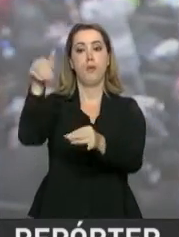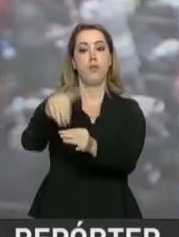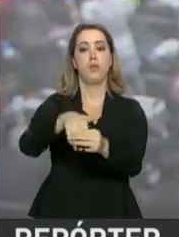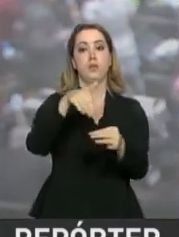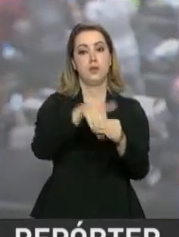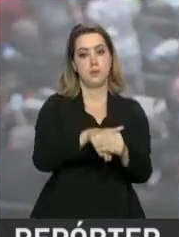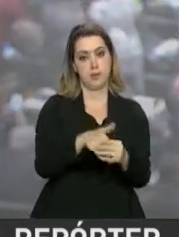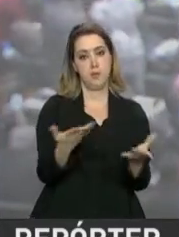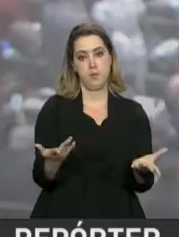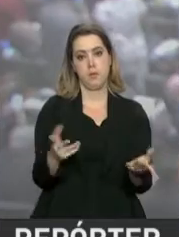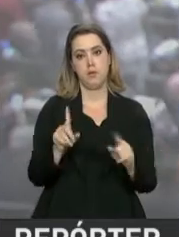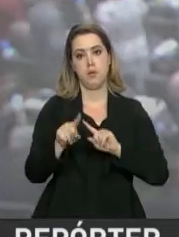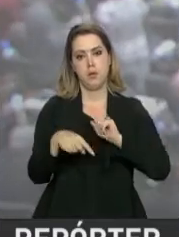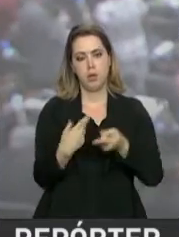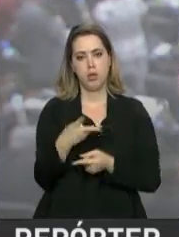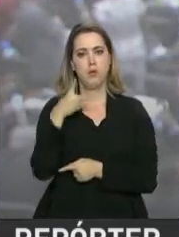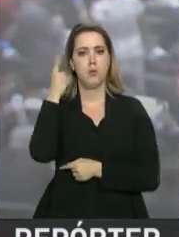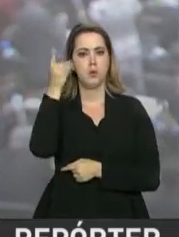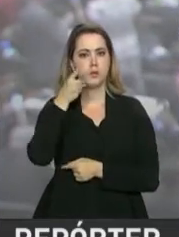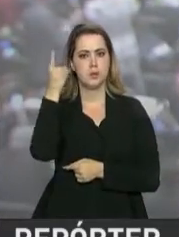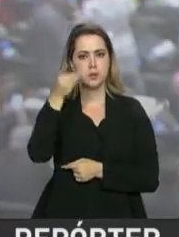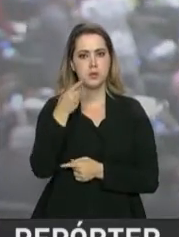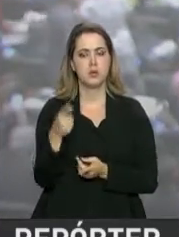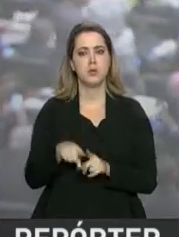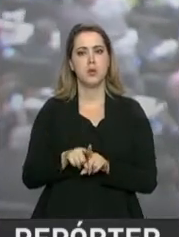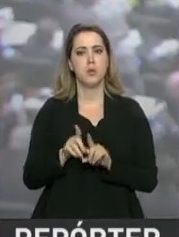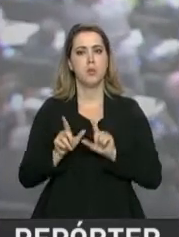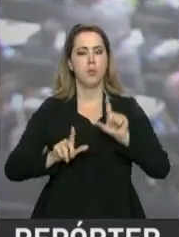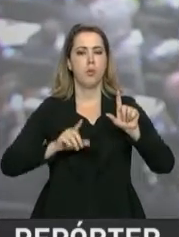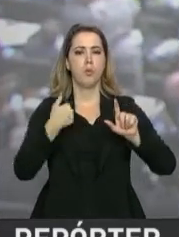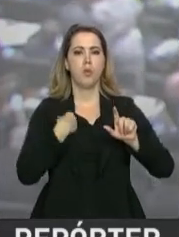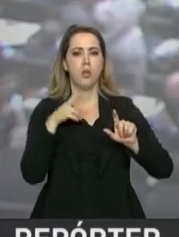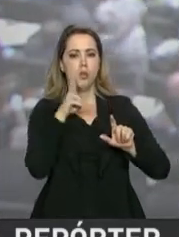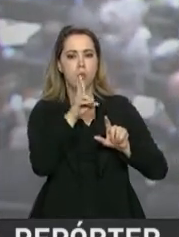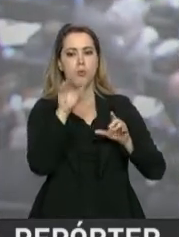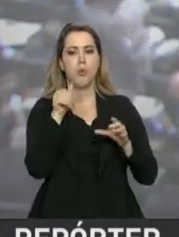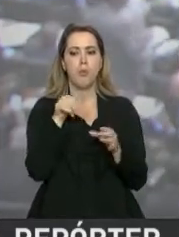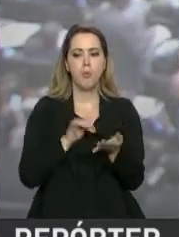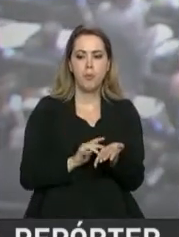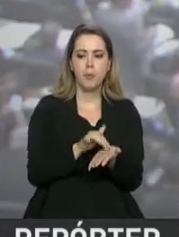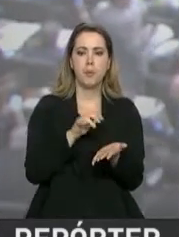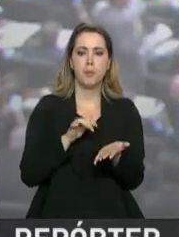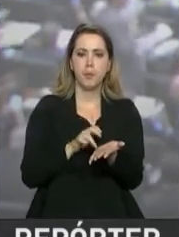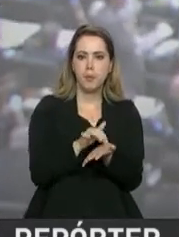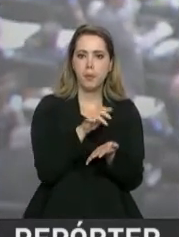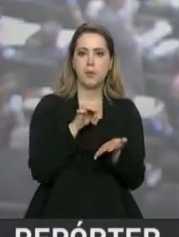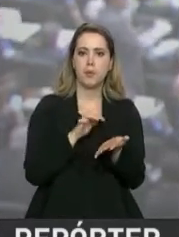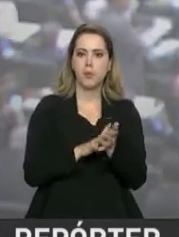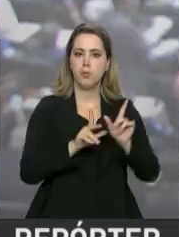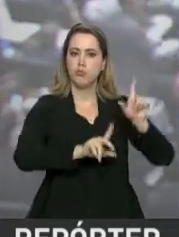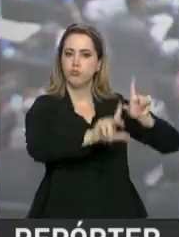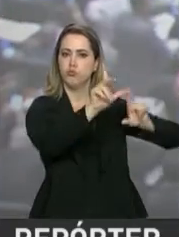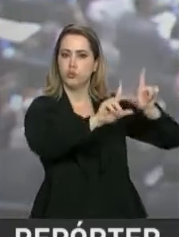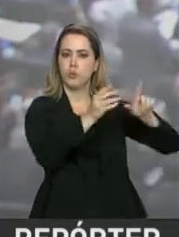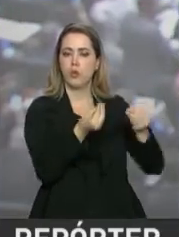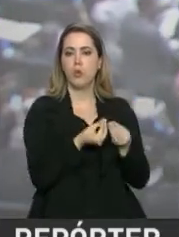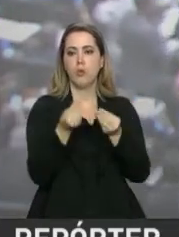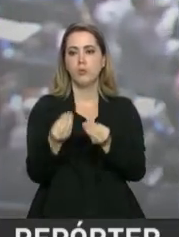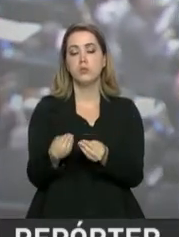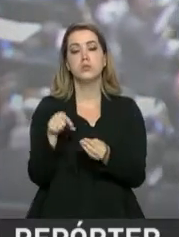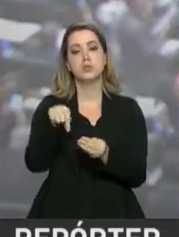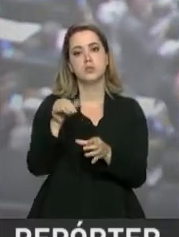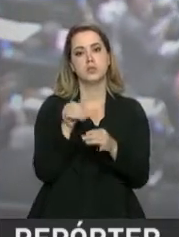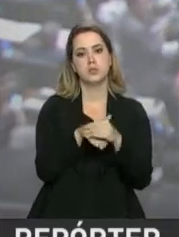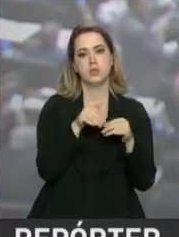é a vez dos deputados registrarem no painel eletrônico, de forma nominal, o voto que eles vão dar em relação